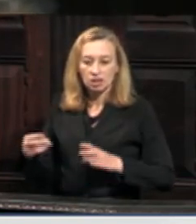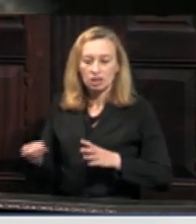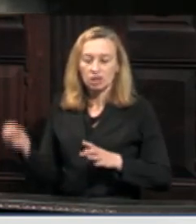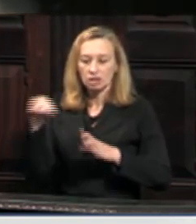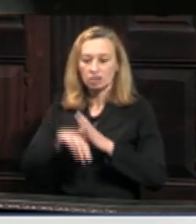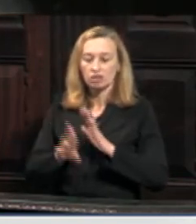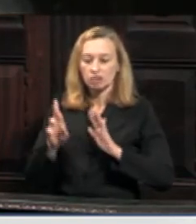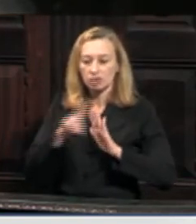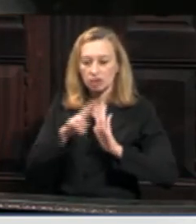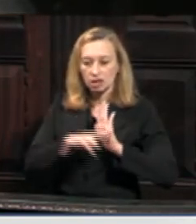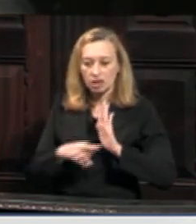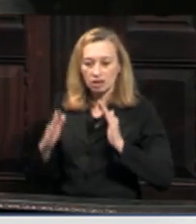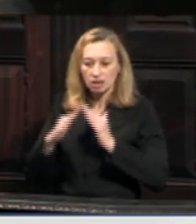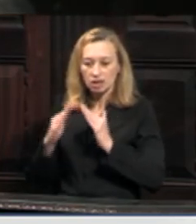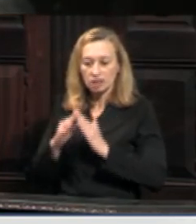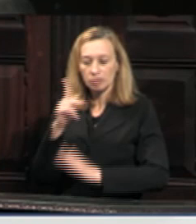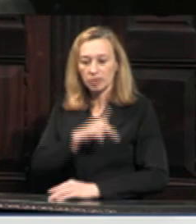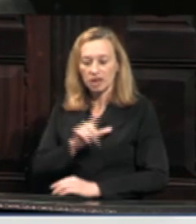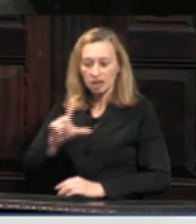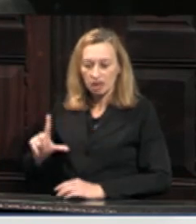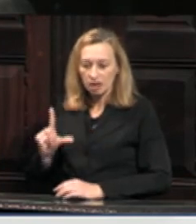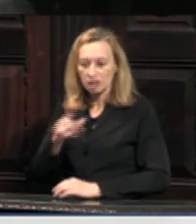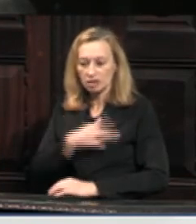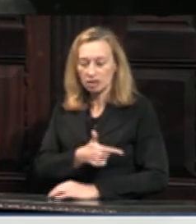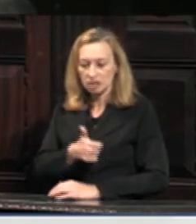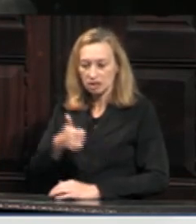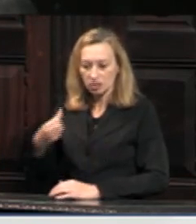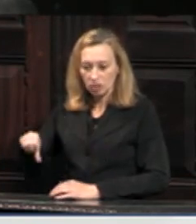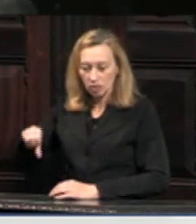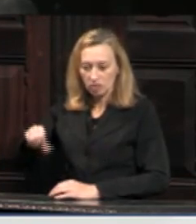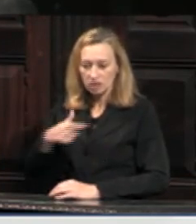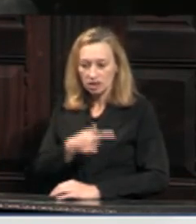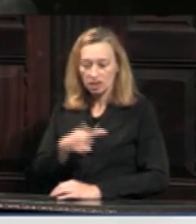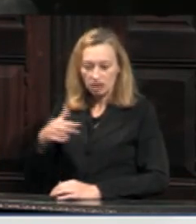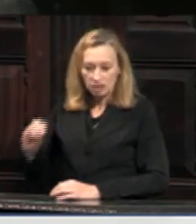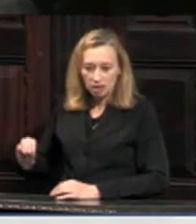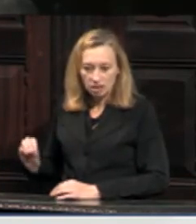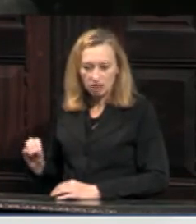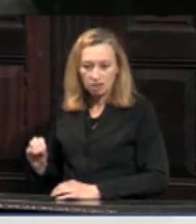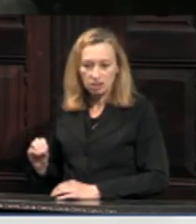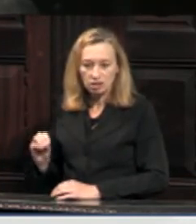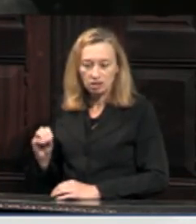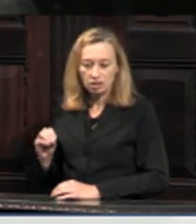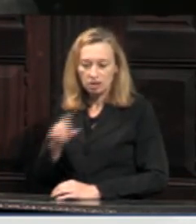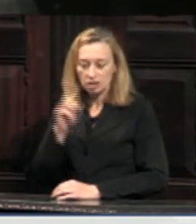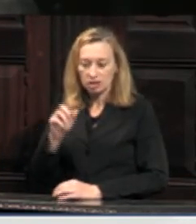tramitação ordinária em primeira discussão, PL 1970-2016, deputada enfermeira Rejane.